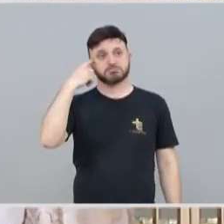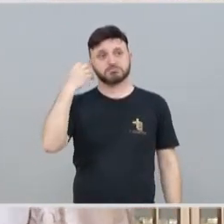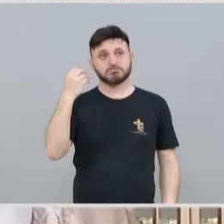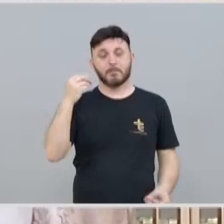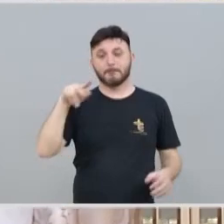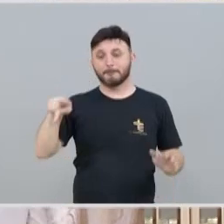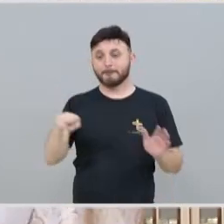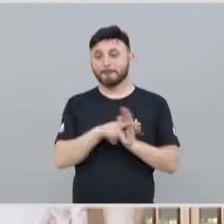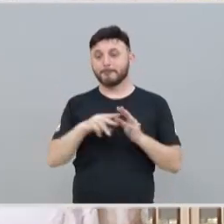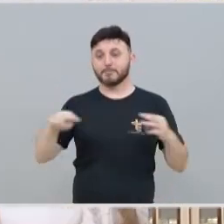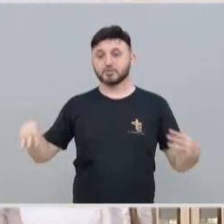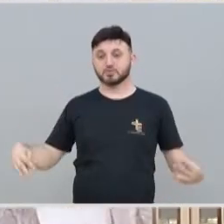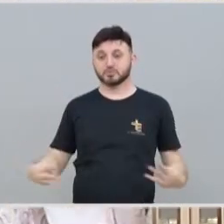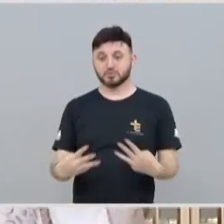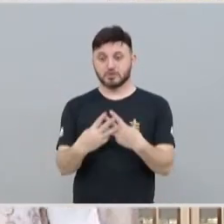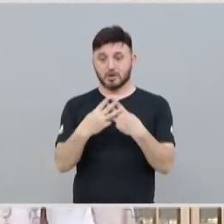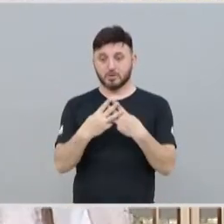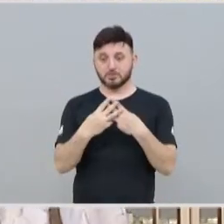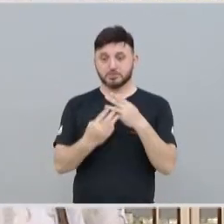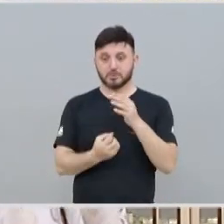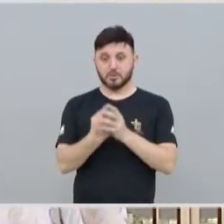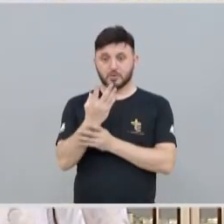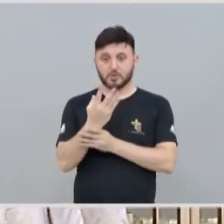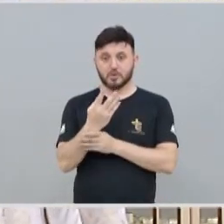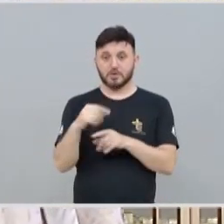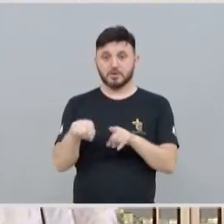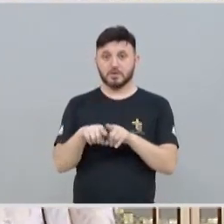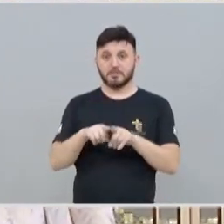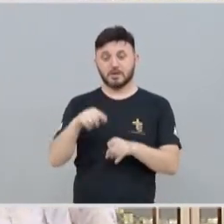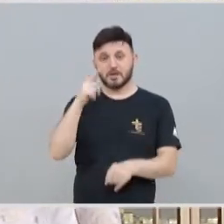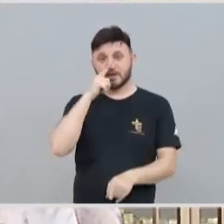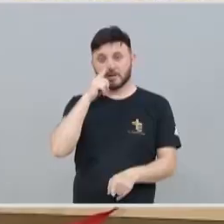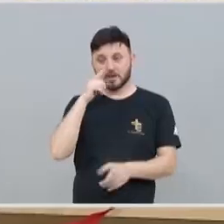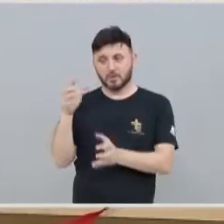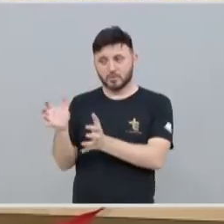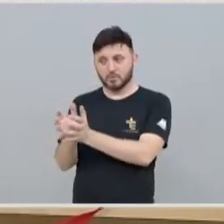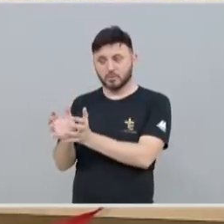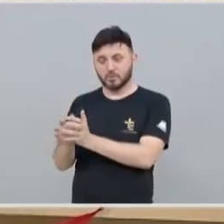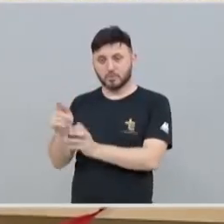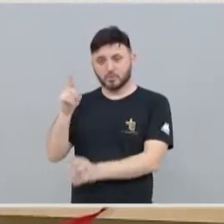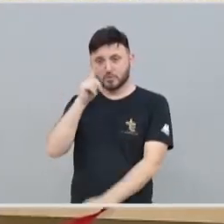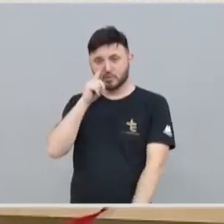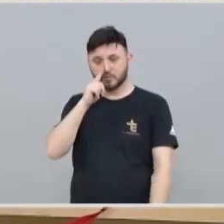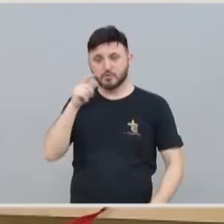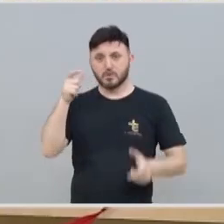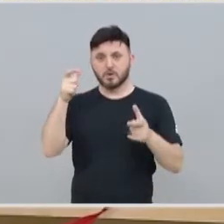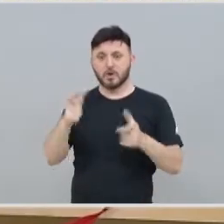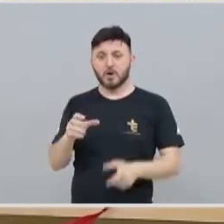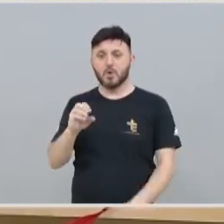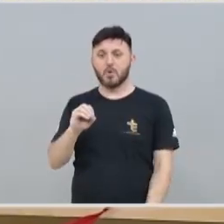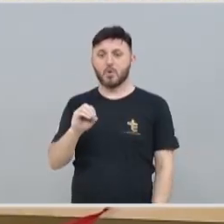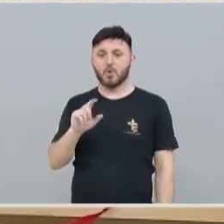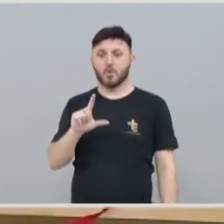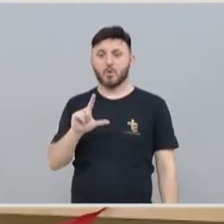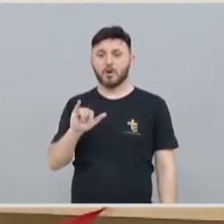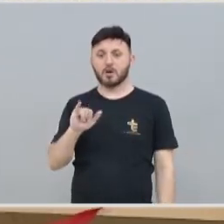judeus e um resquício dos gregos muito forte de olimpo a morada dos deuses